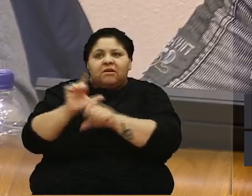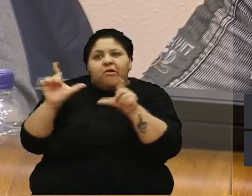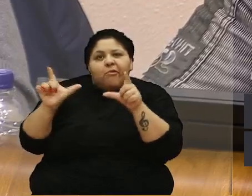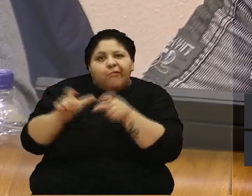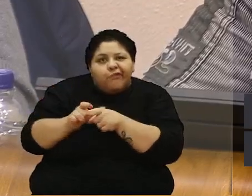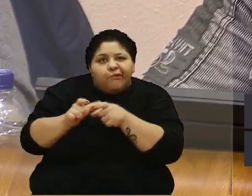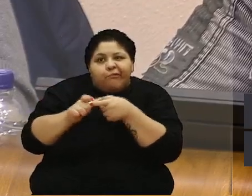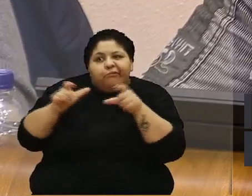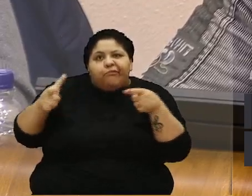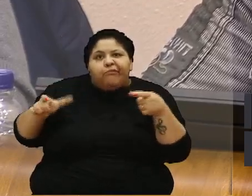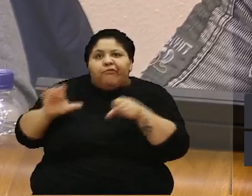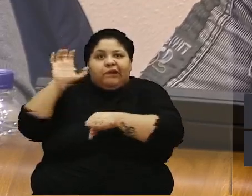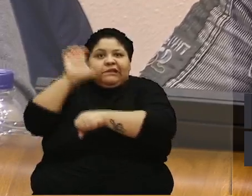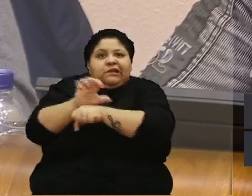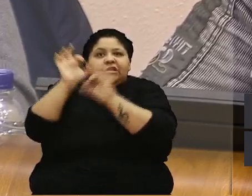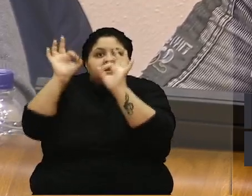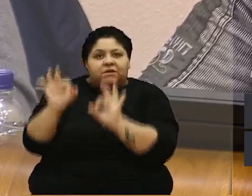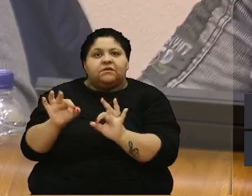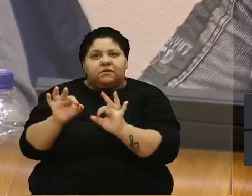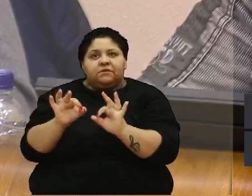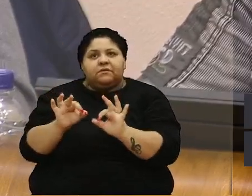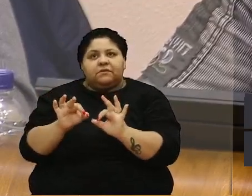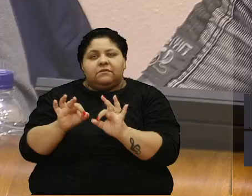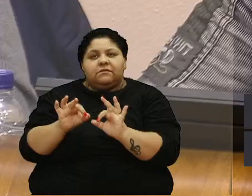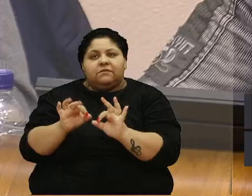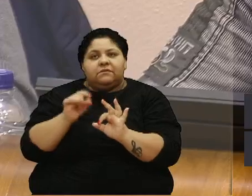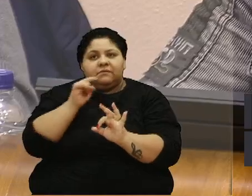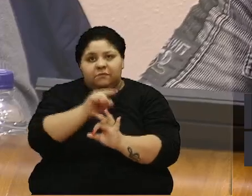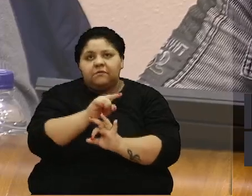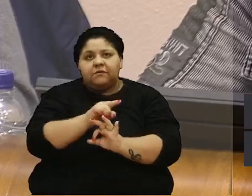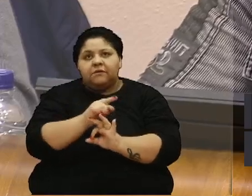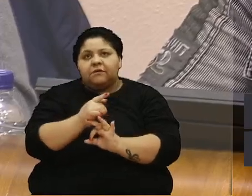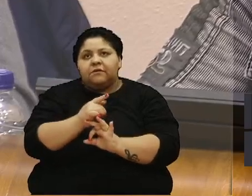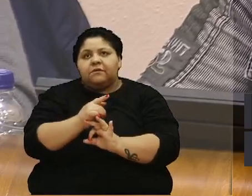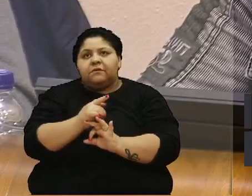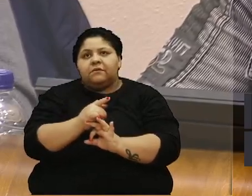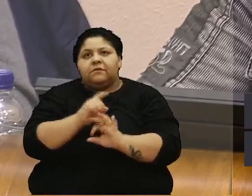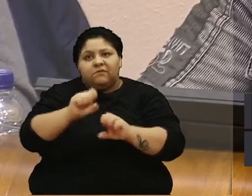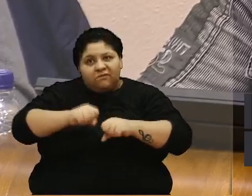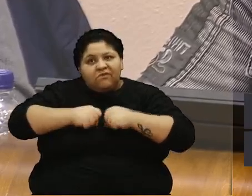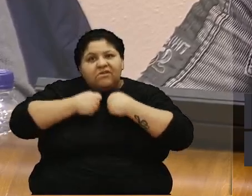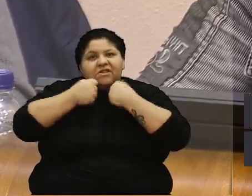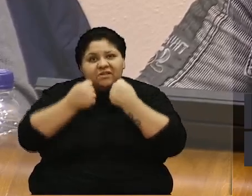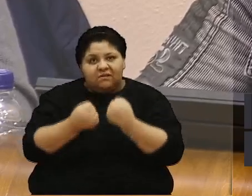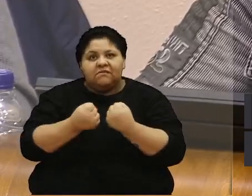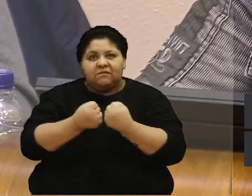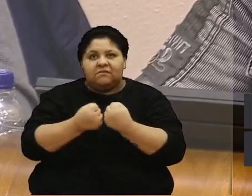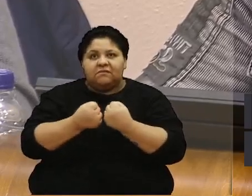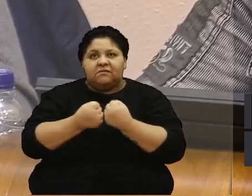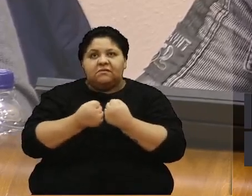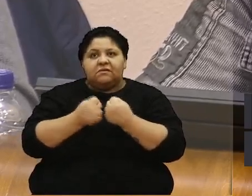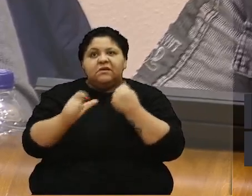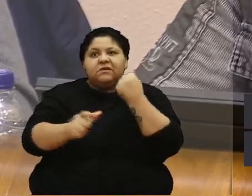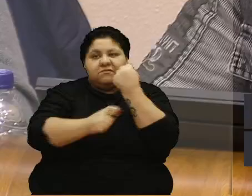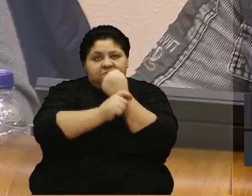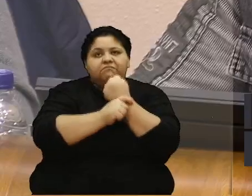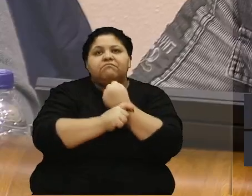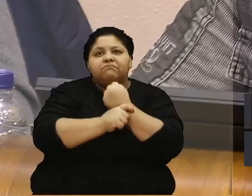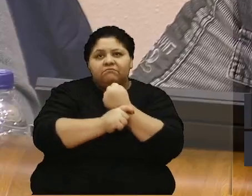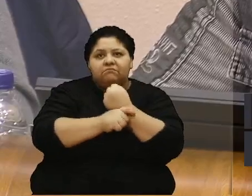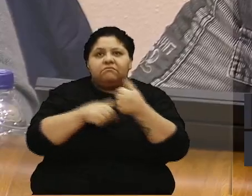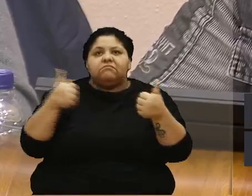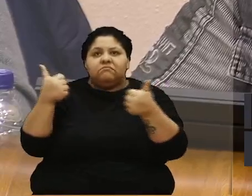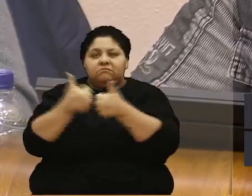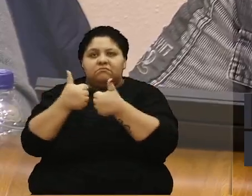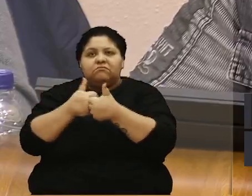Estado gigante. Eu falo um Estado eficiente. O senhor, inclusive, se fosse de fato um defensor, inclusive, do aspecto da segurança, seria junto